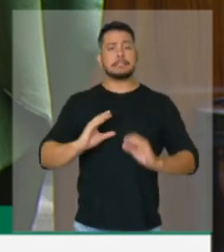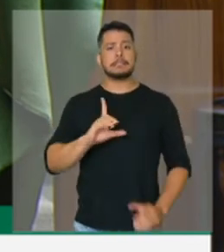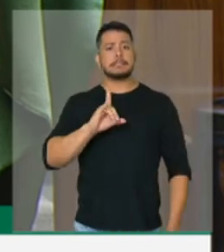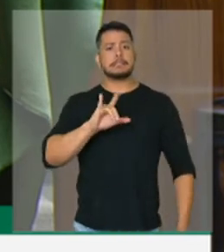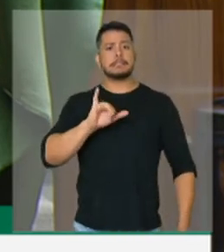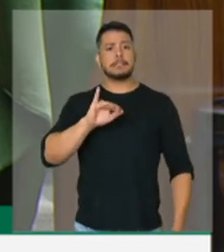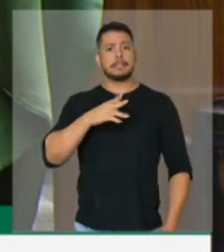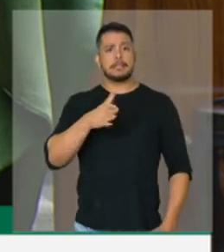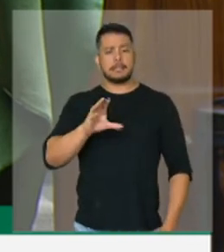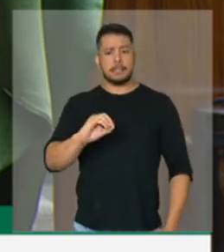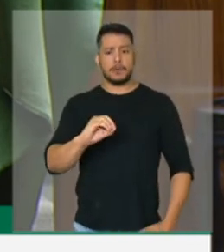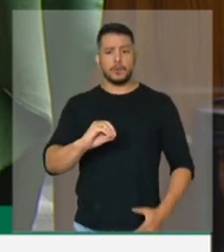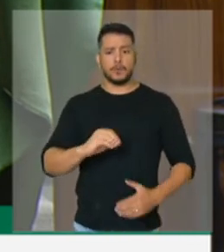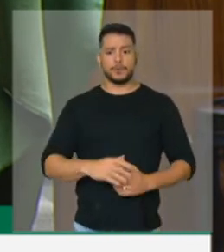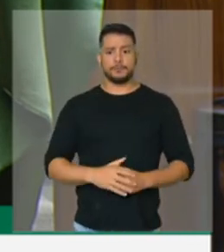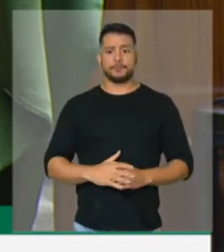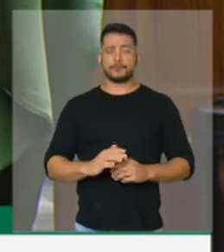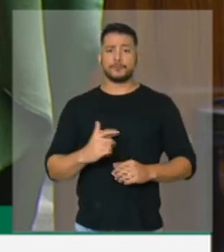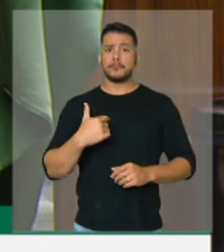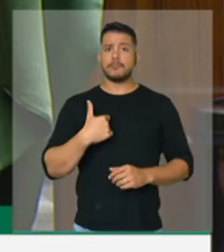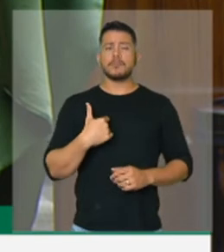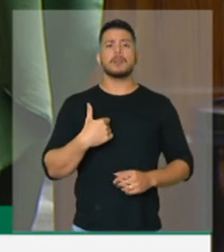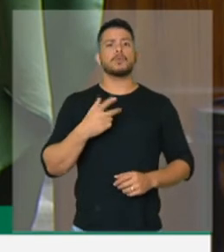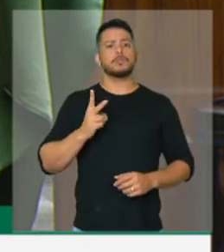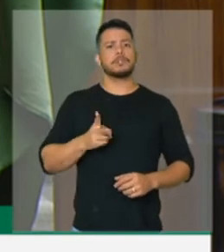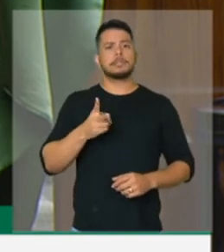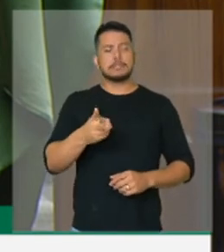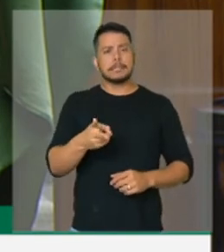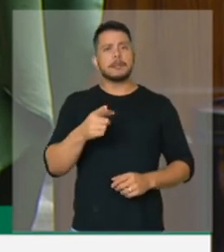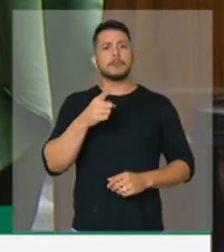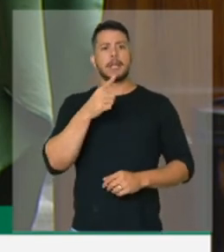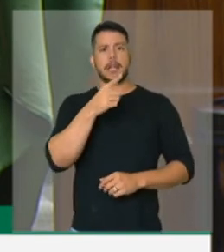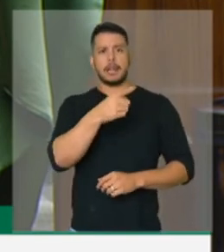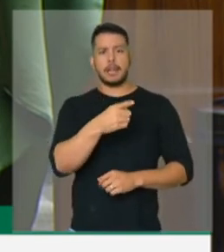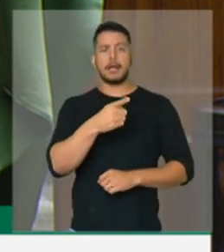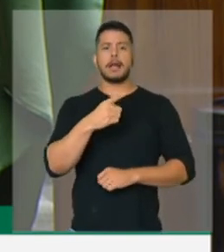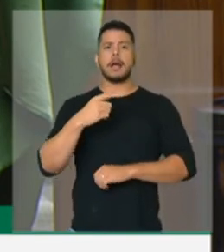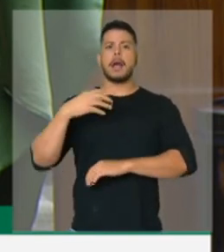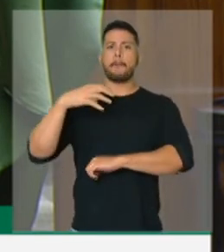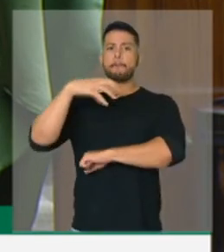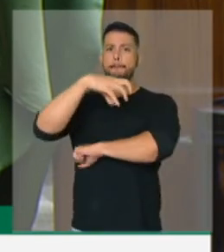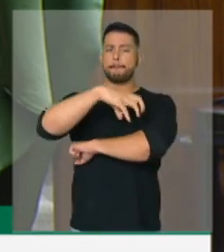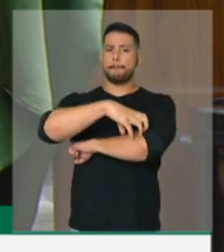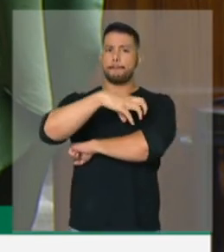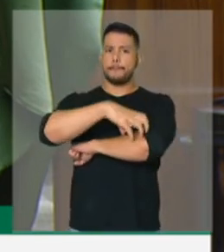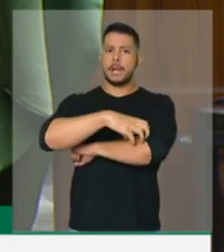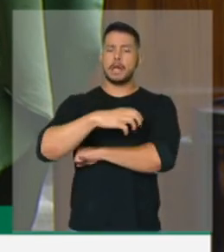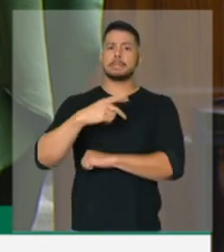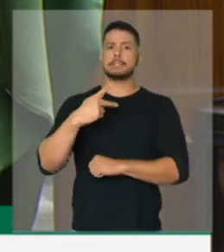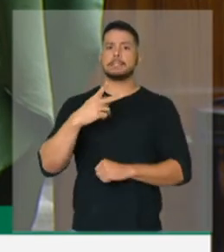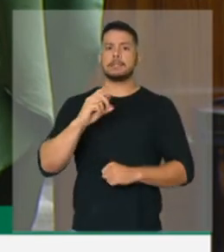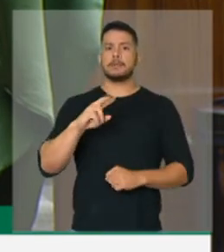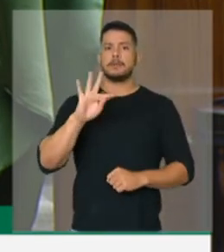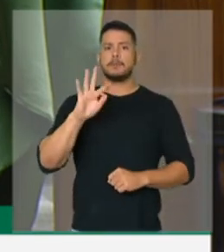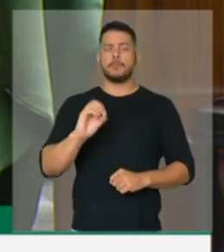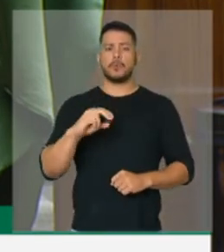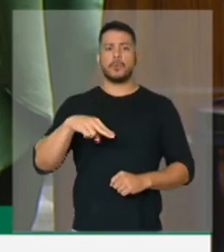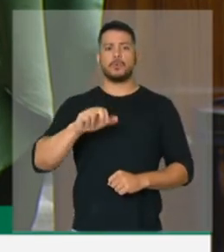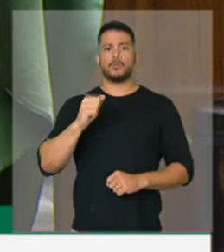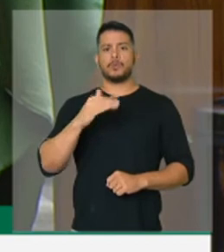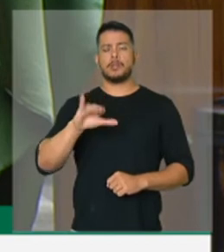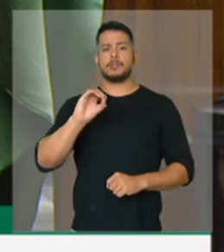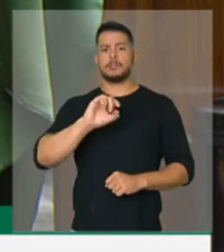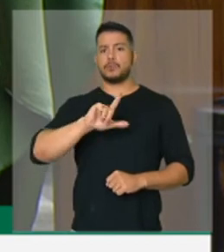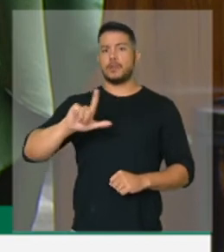avô, Soraya, comandante Vicentão, na Praça Centenário em Porto Nacional, ser discutido a criação do Estado